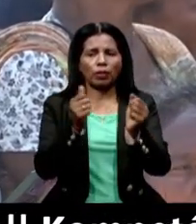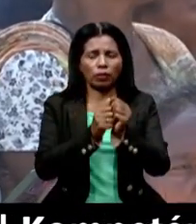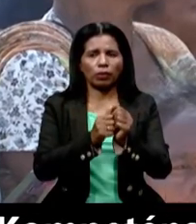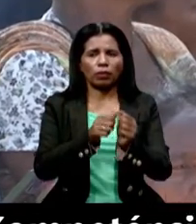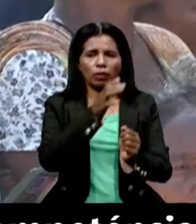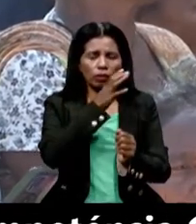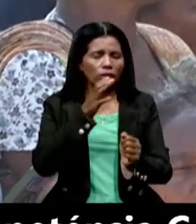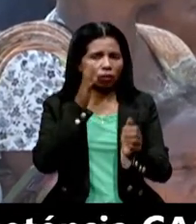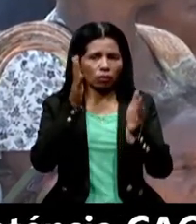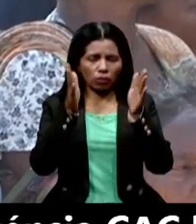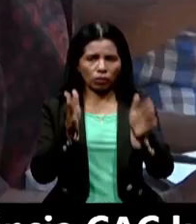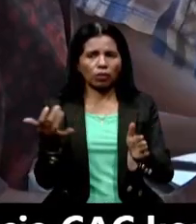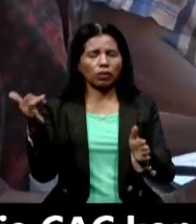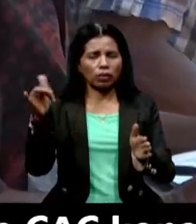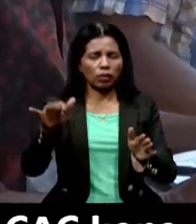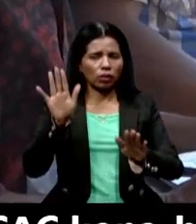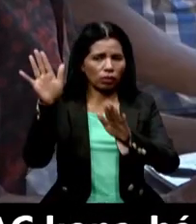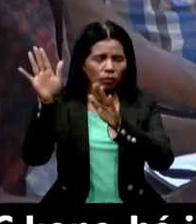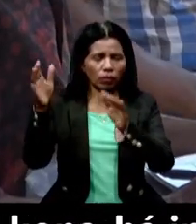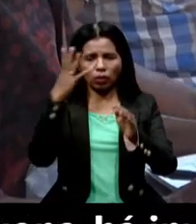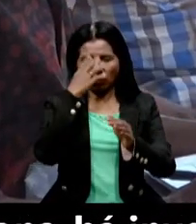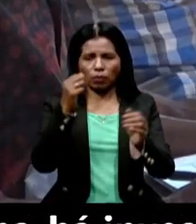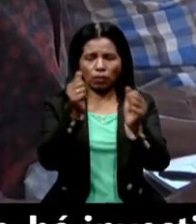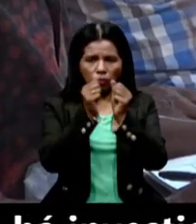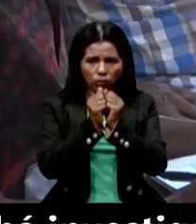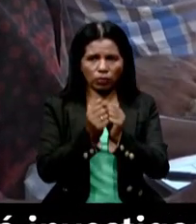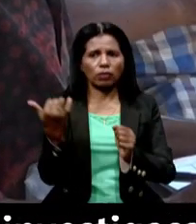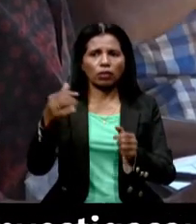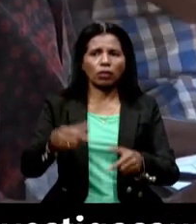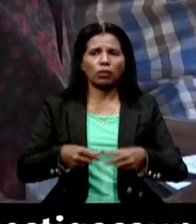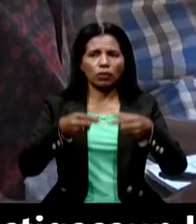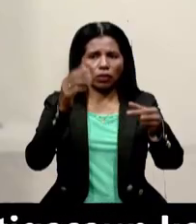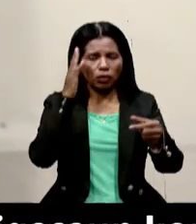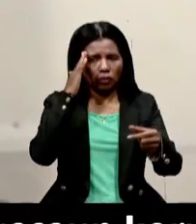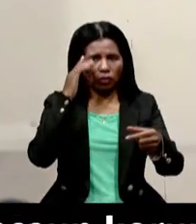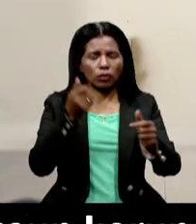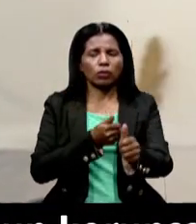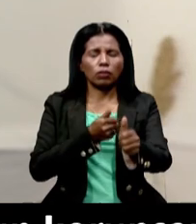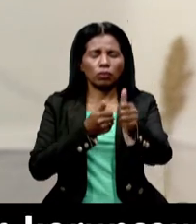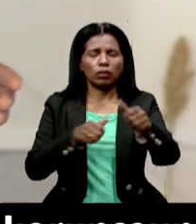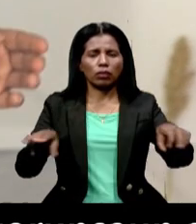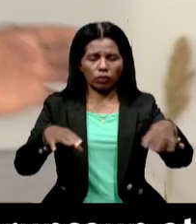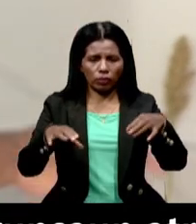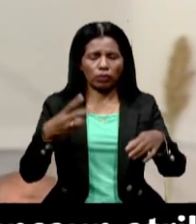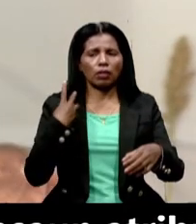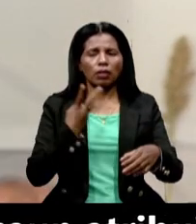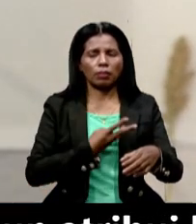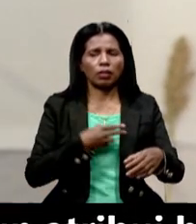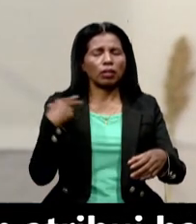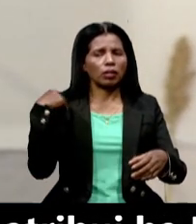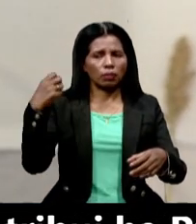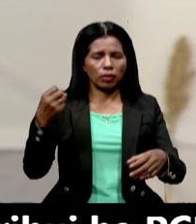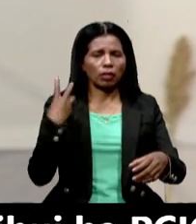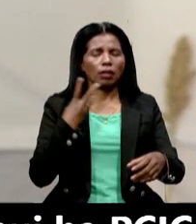insira iha base to bahamutu kasira fo noi na fatin serviço tir internet bit neve ami ia